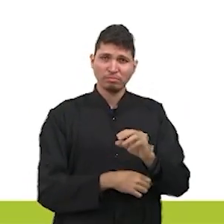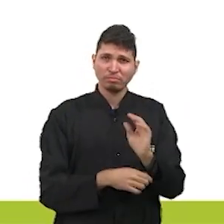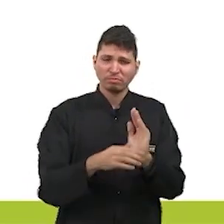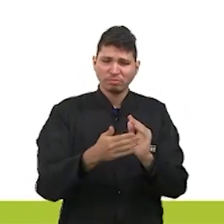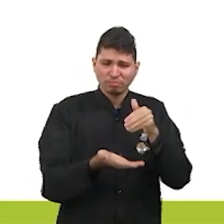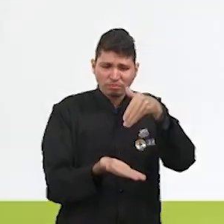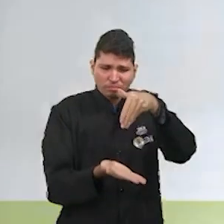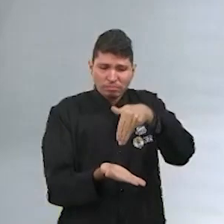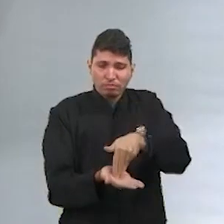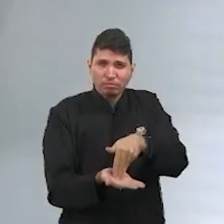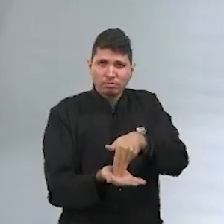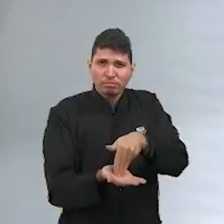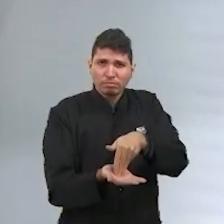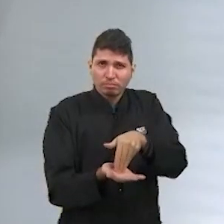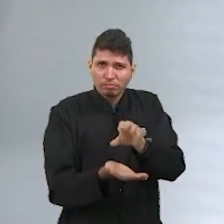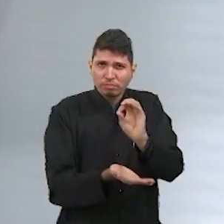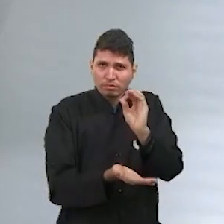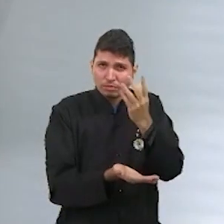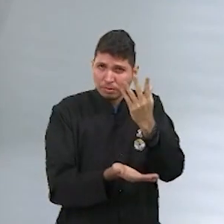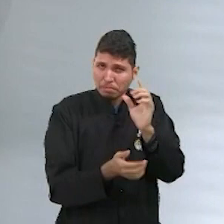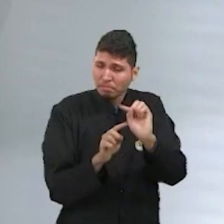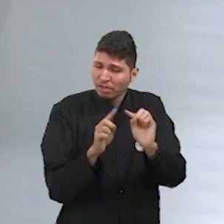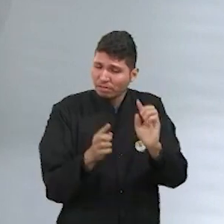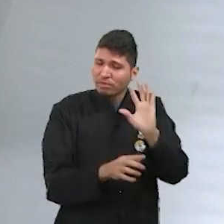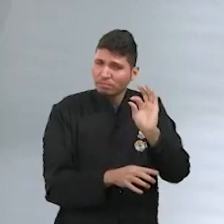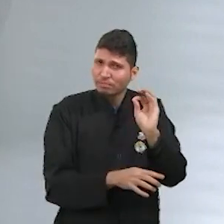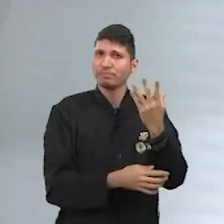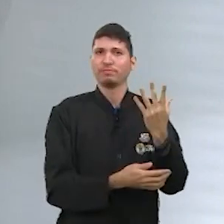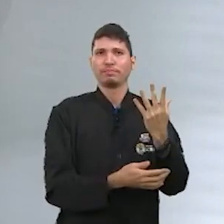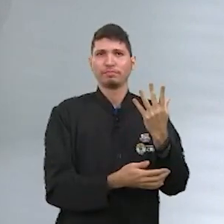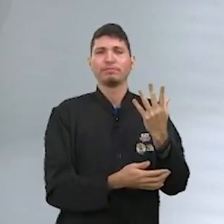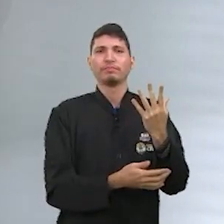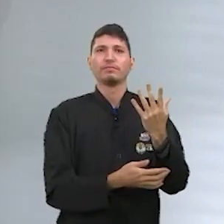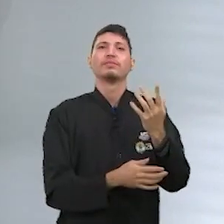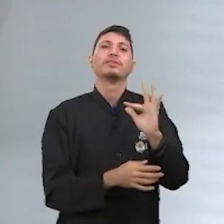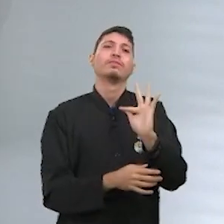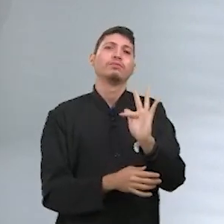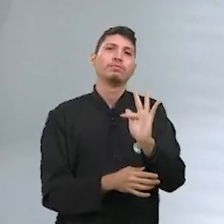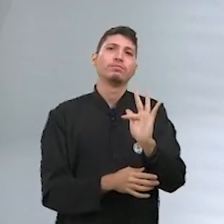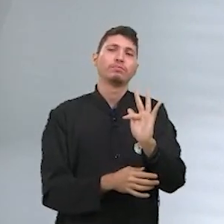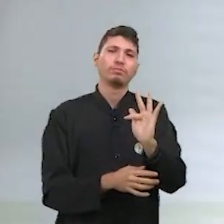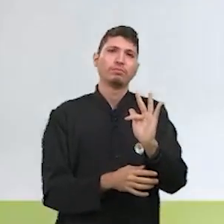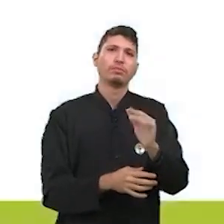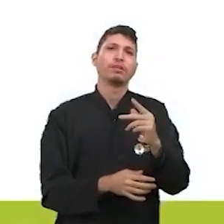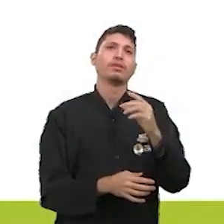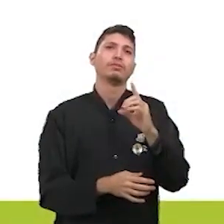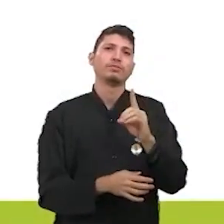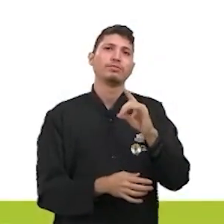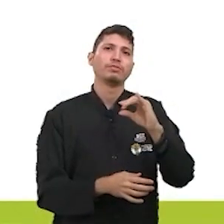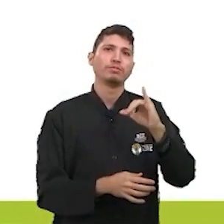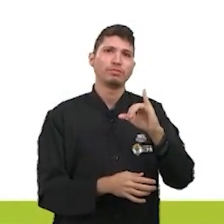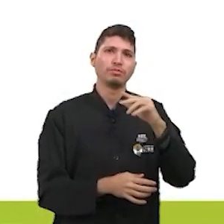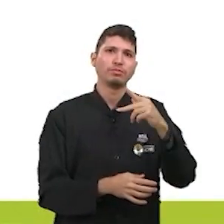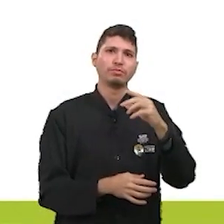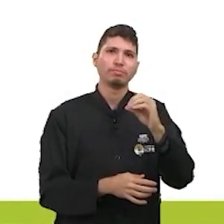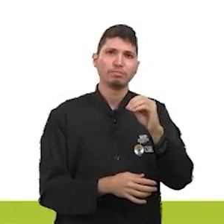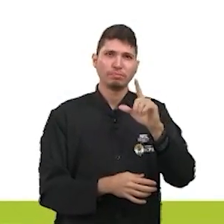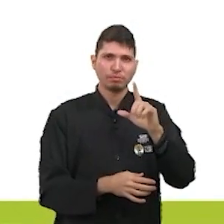que vai acontecer ali, mas vai acontecer. Isso são as forças de dipolo